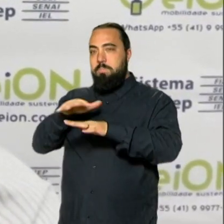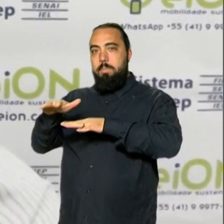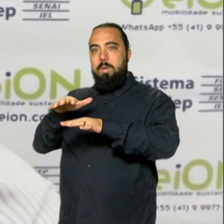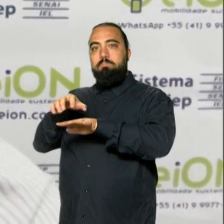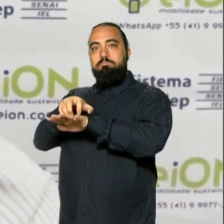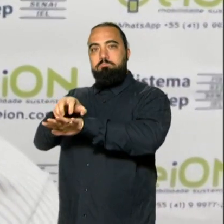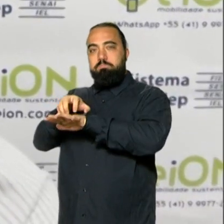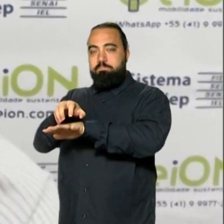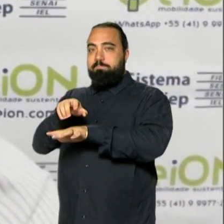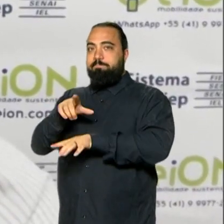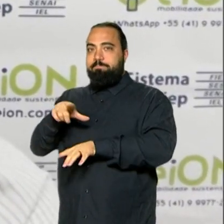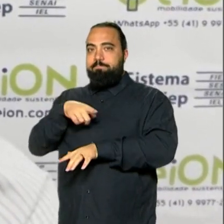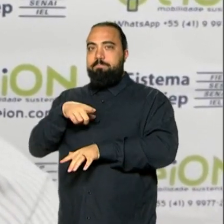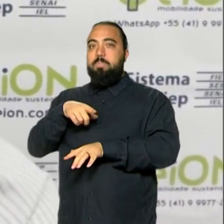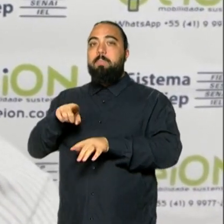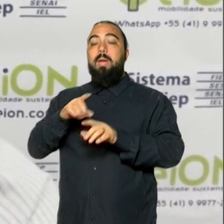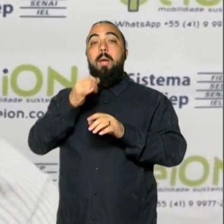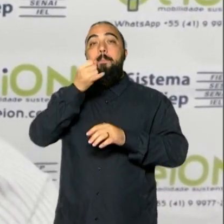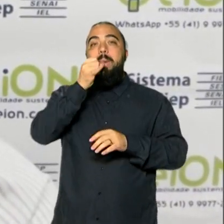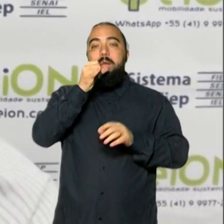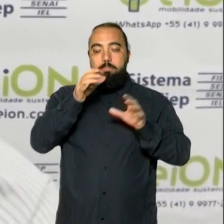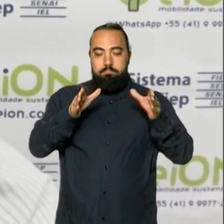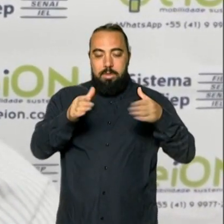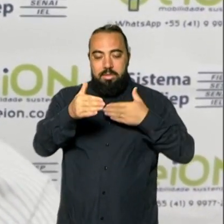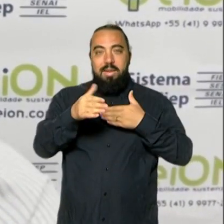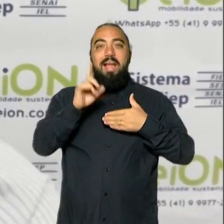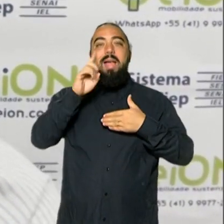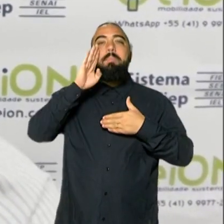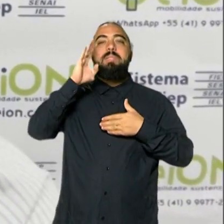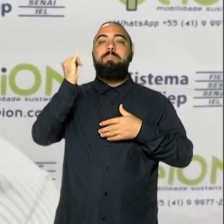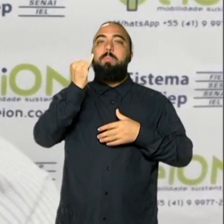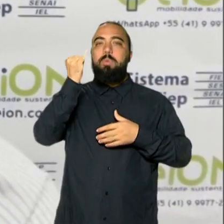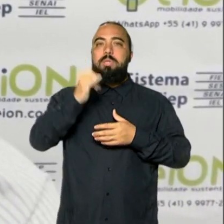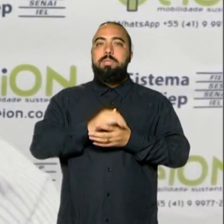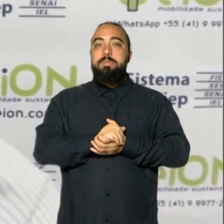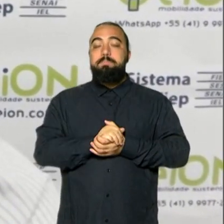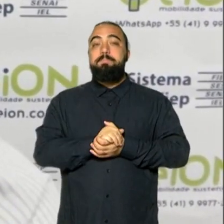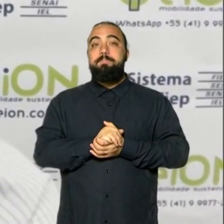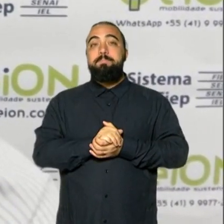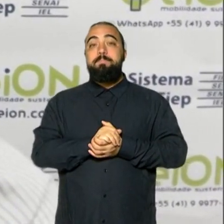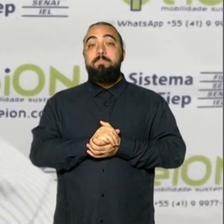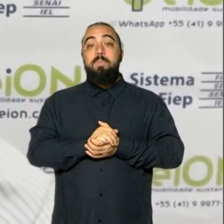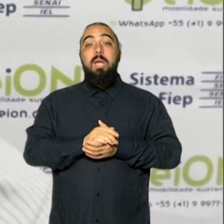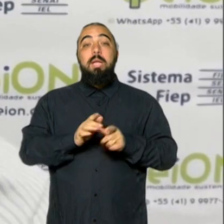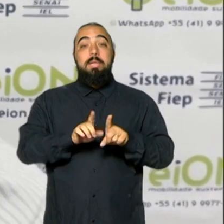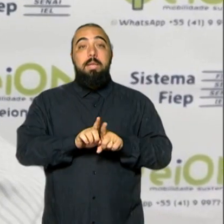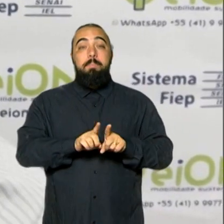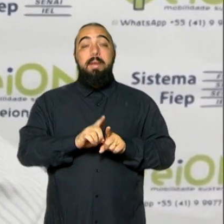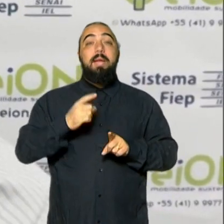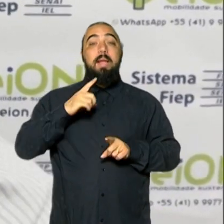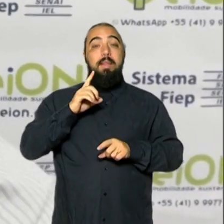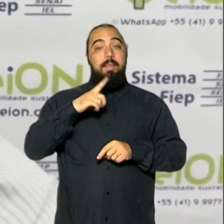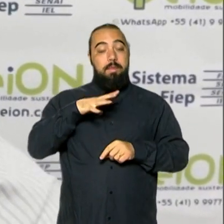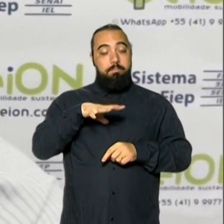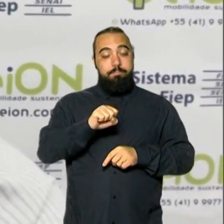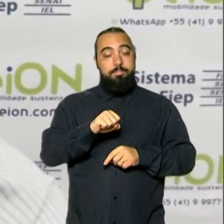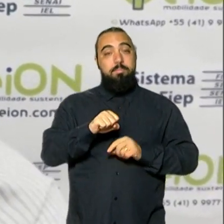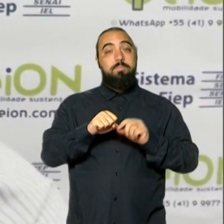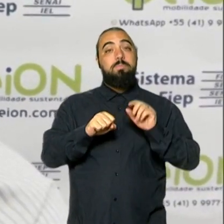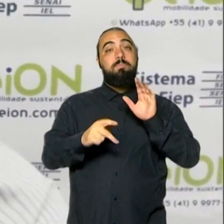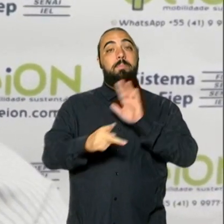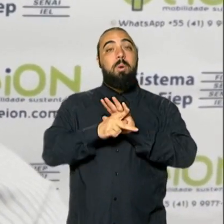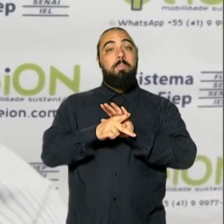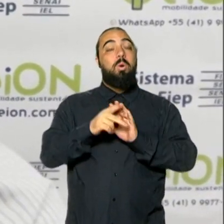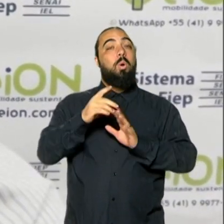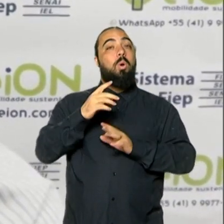transportes, né? E as baterias são elementos-chave para isso. E o domínio dessa tecnologia, dessas novas baterias, é